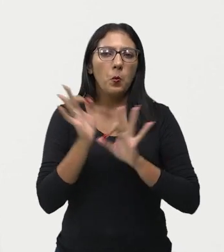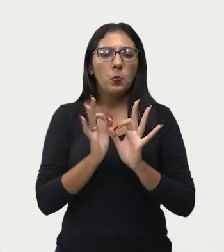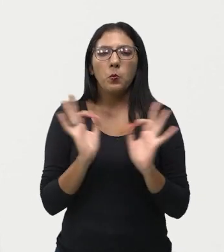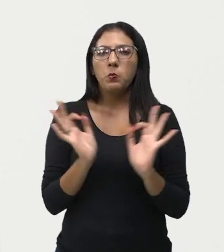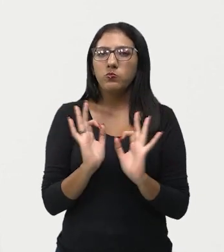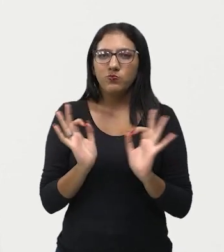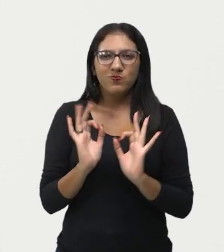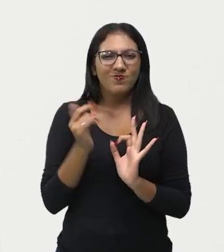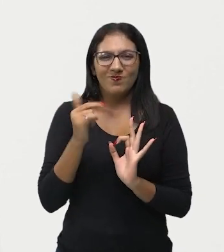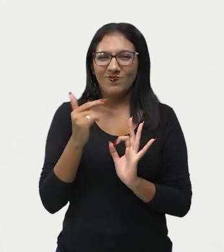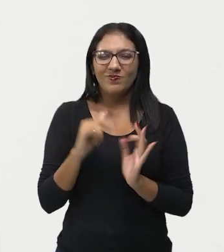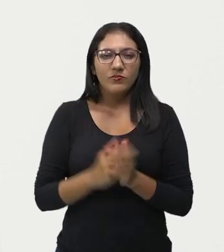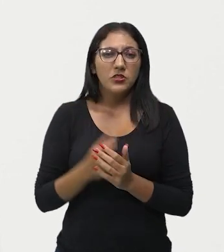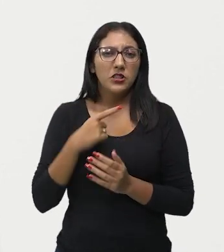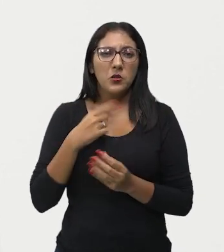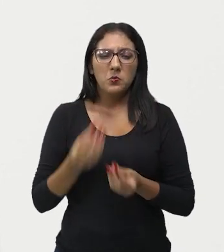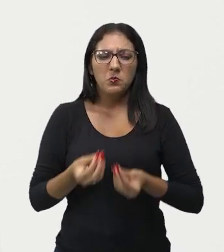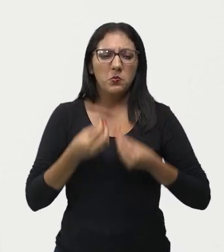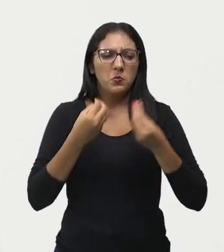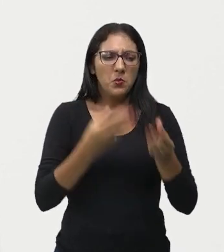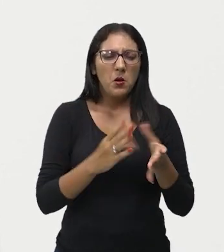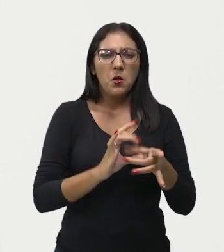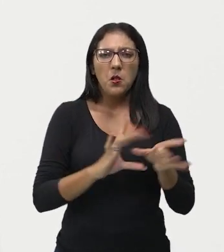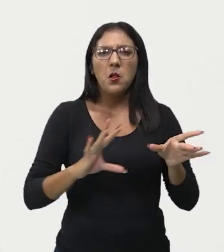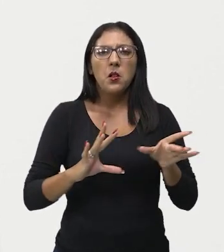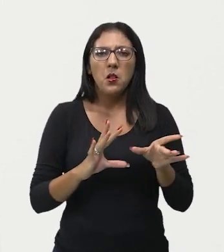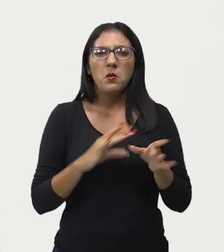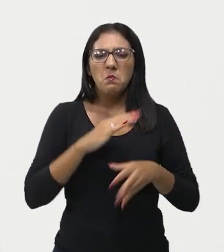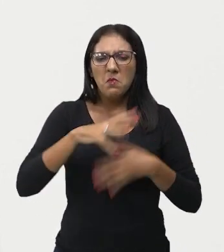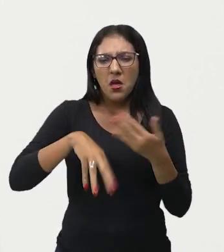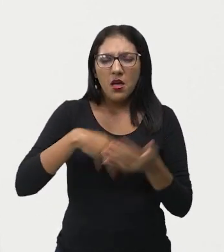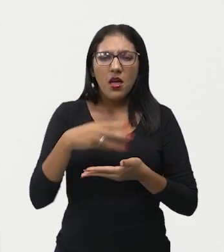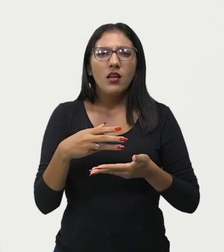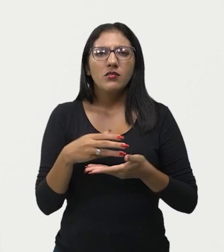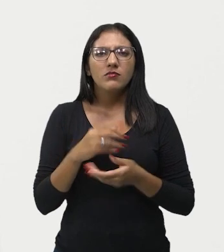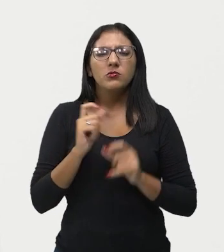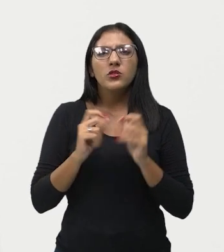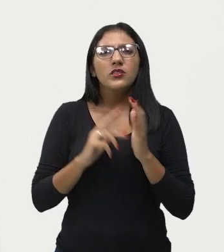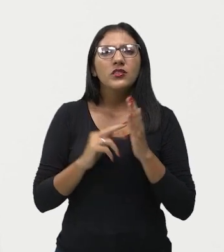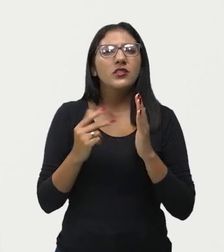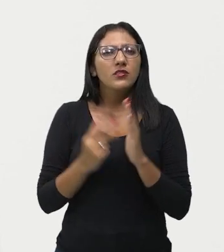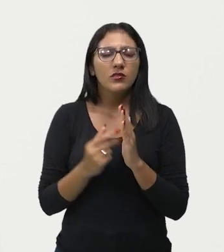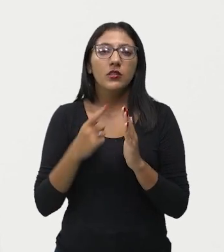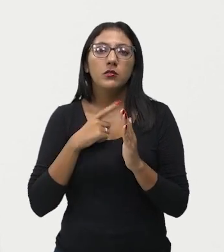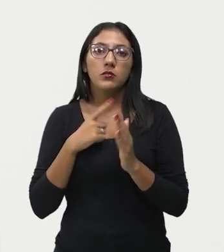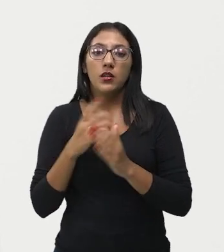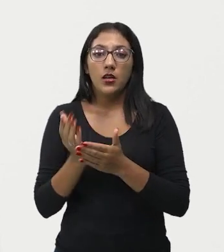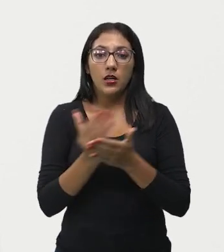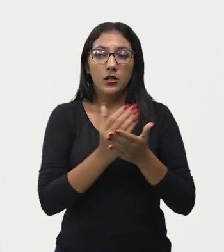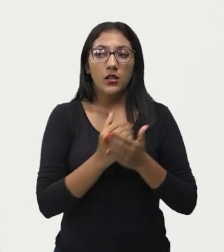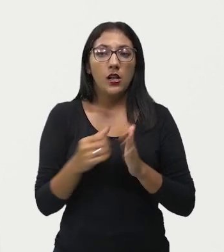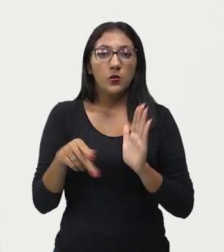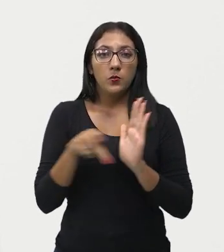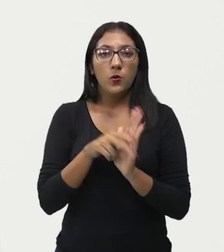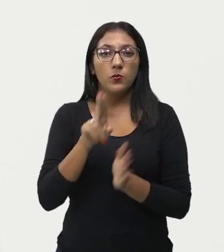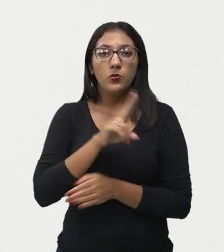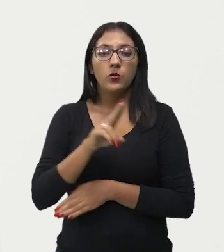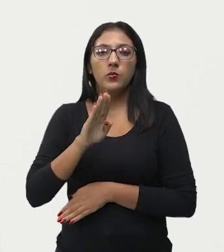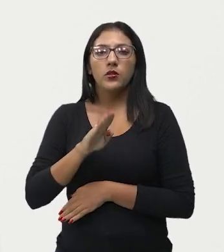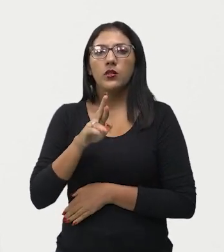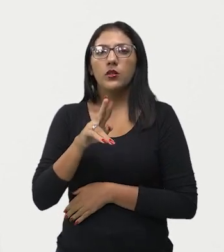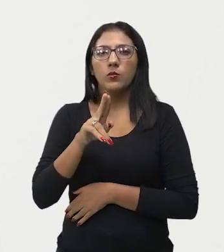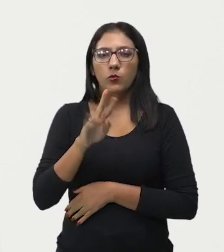né? Eles vêm meio que desorganizados. O fato de eles estarem desorganizados é o que nós dizemos, então, que esses dados são